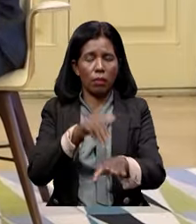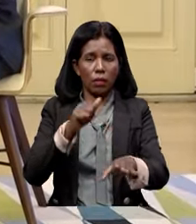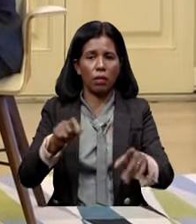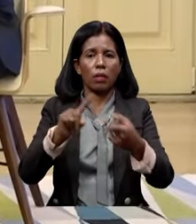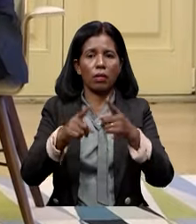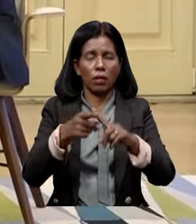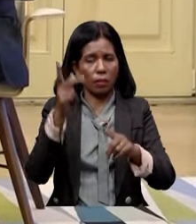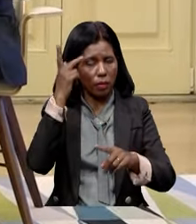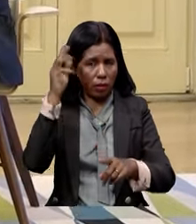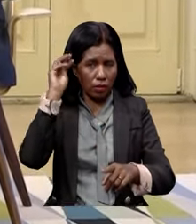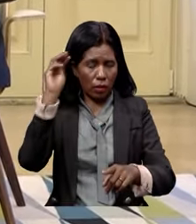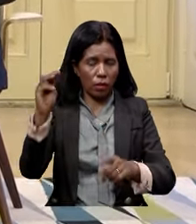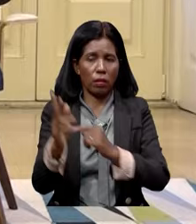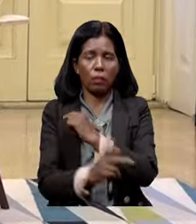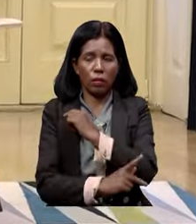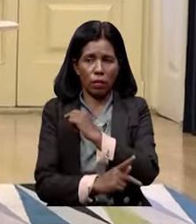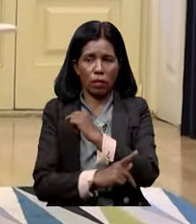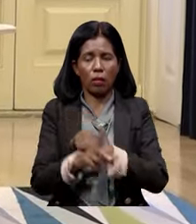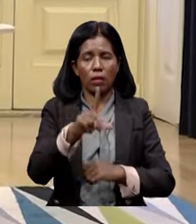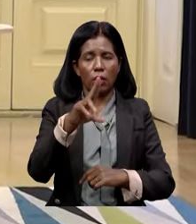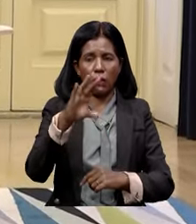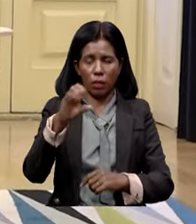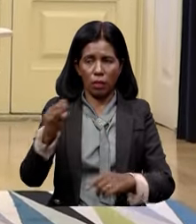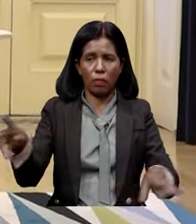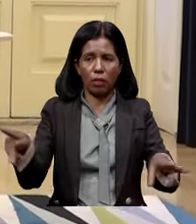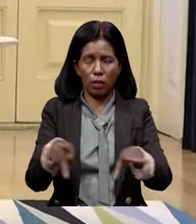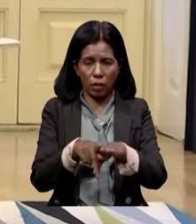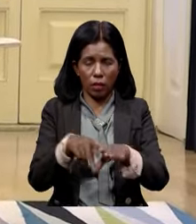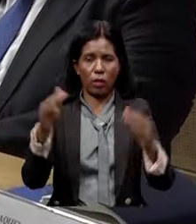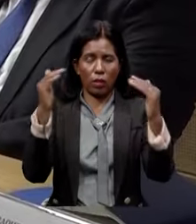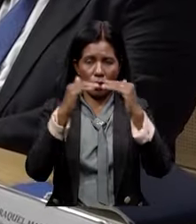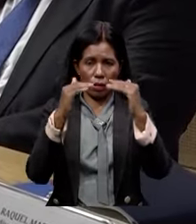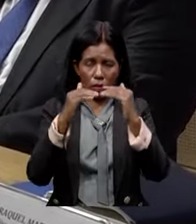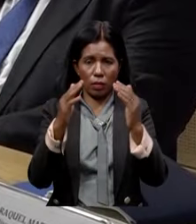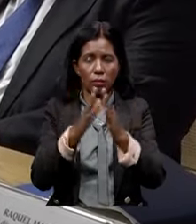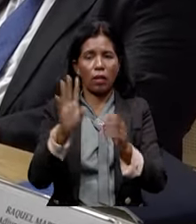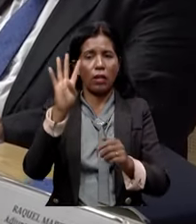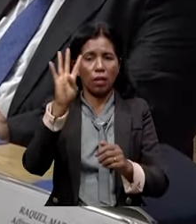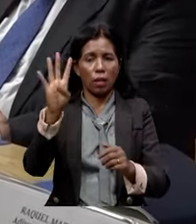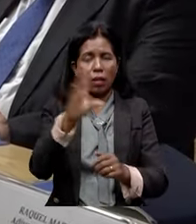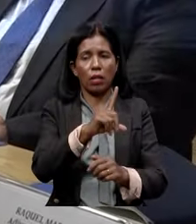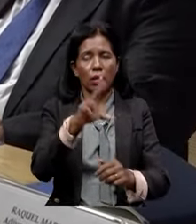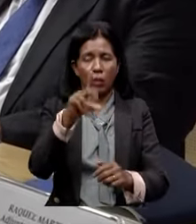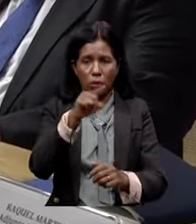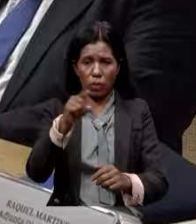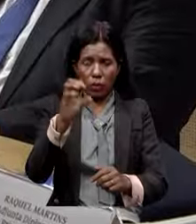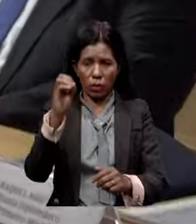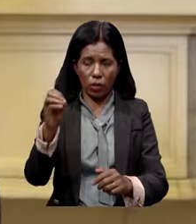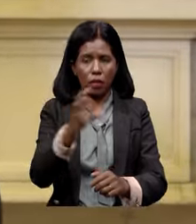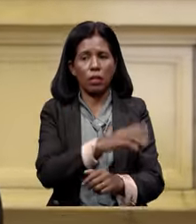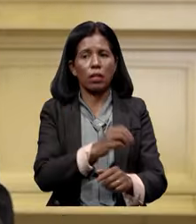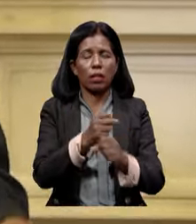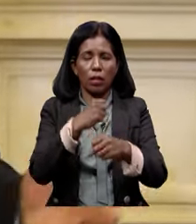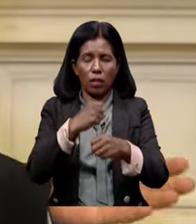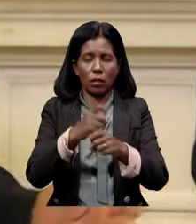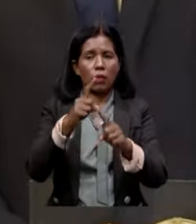homólogo primeiro-ministro de Portugal, Luís Montenegro, a participar da conferência da RAT Luso-Asiático, nebema que se